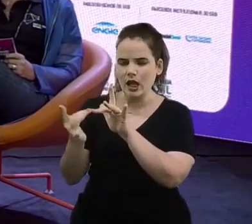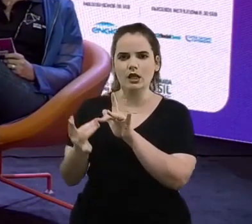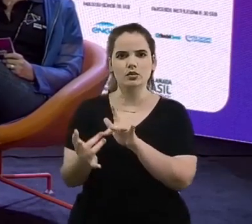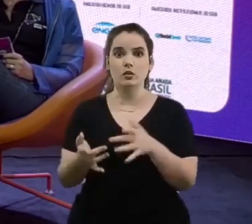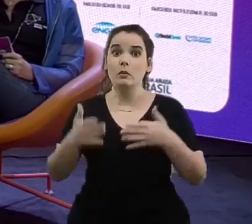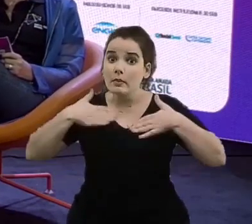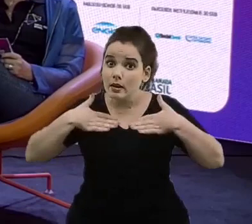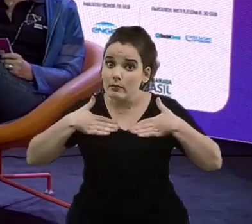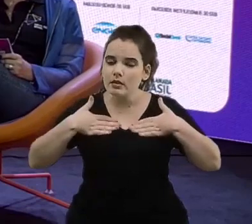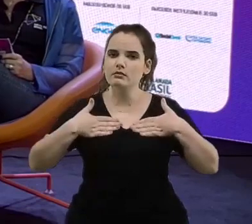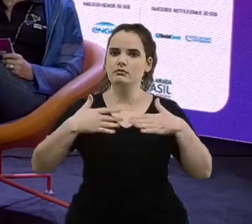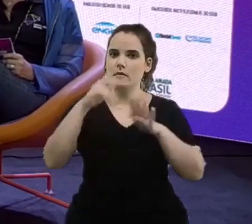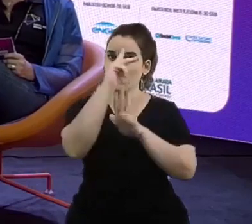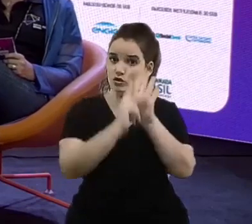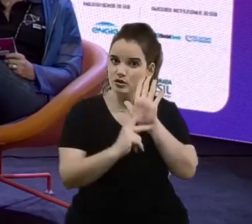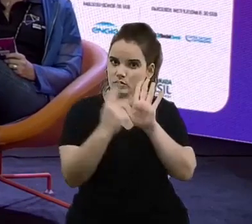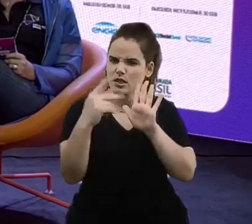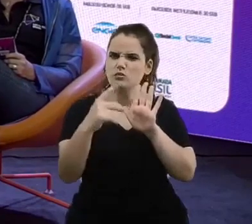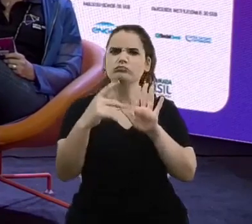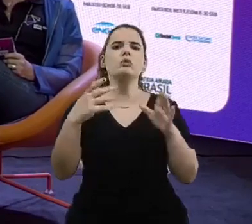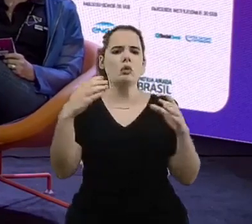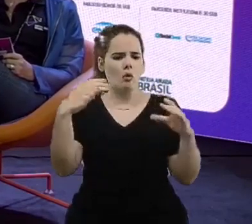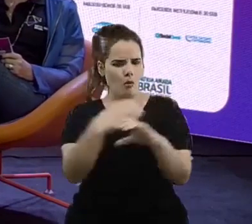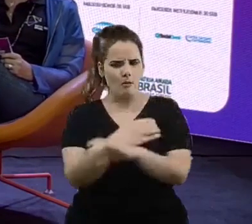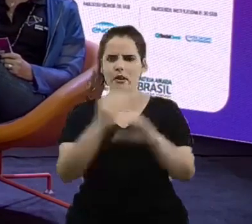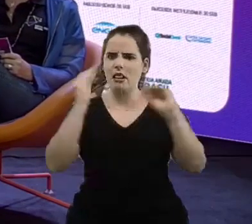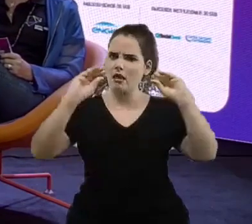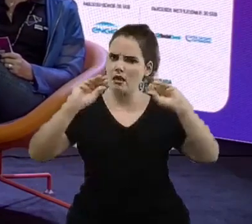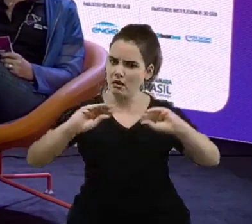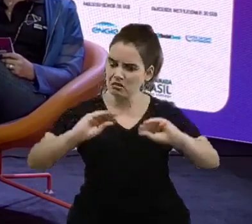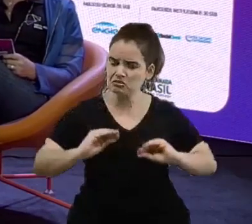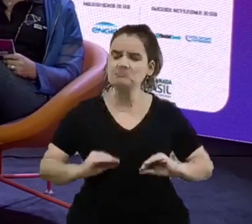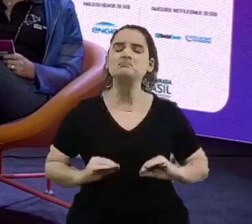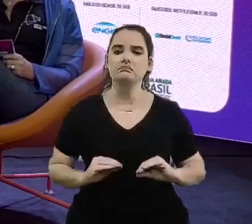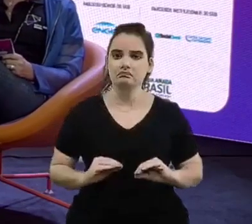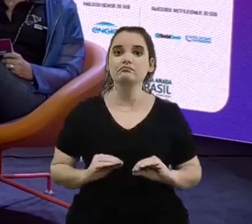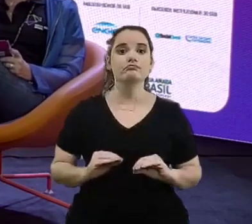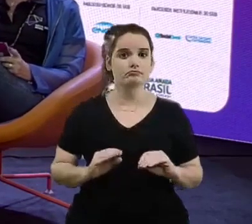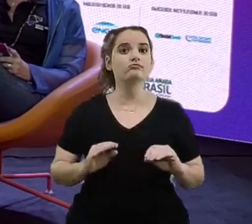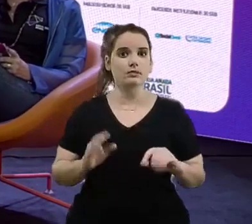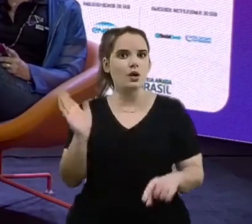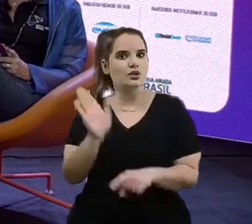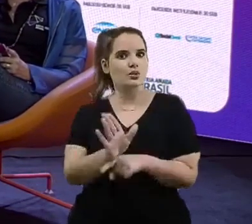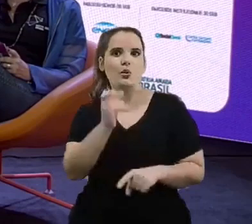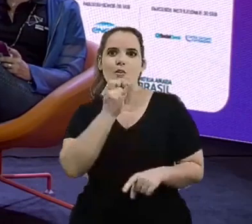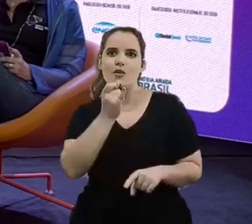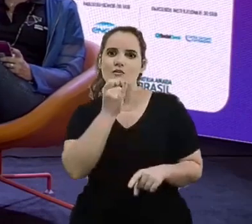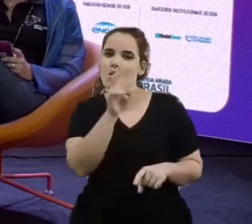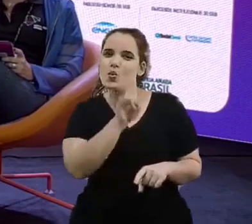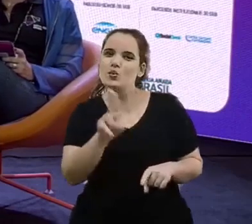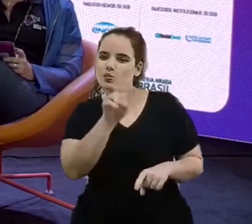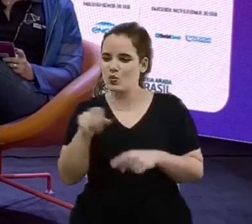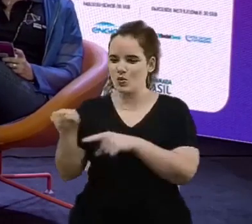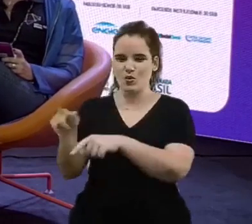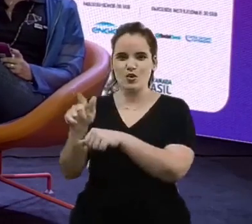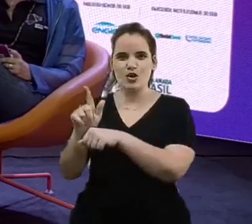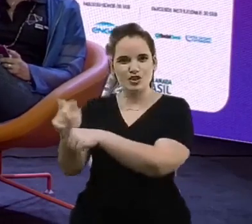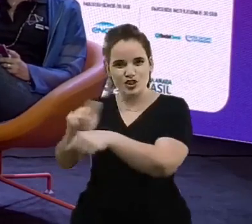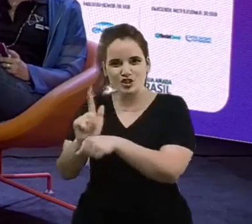entrou aqui, está lá no bastidor, mas imagino que ela também fique. E principalmente assim, porque vocês são uma